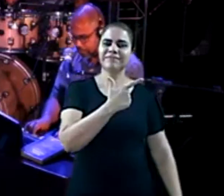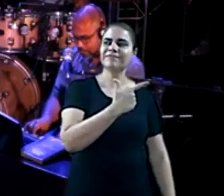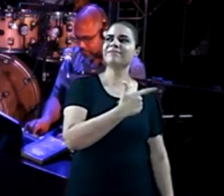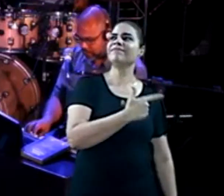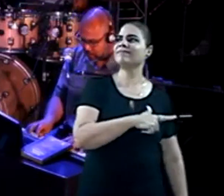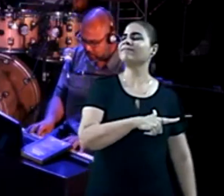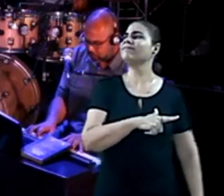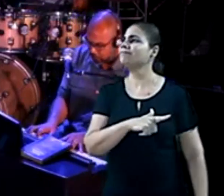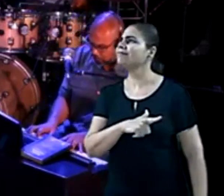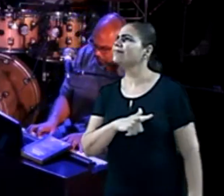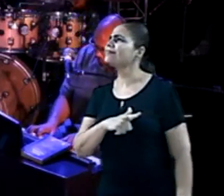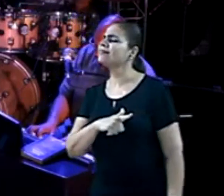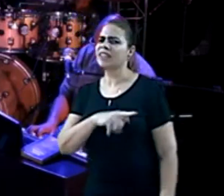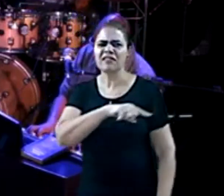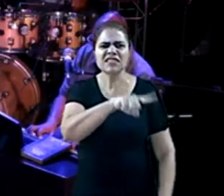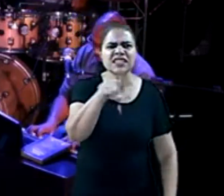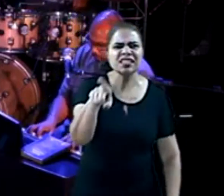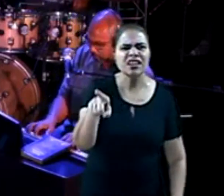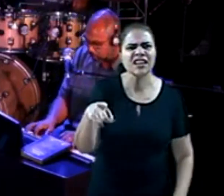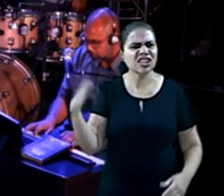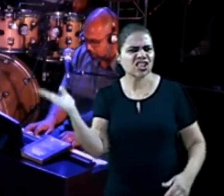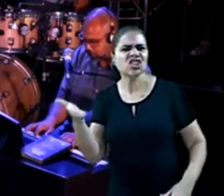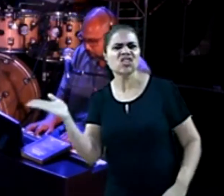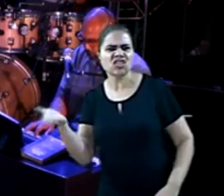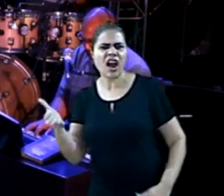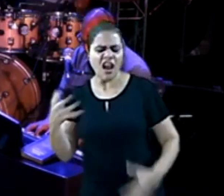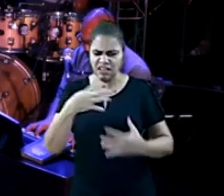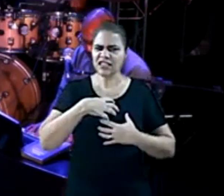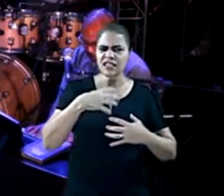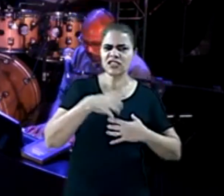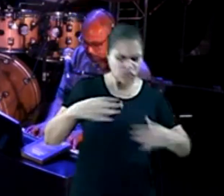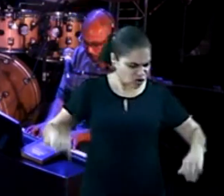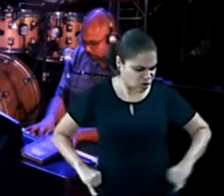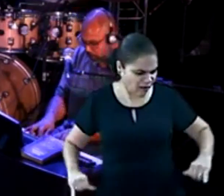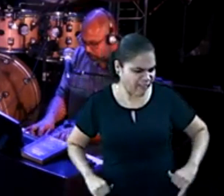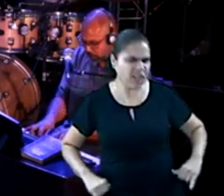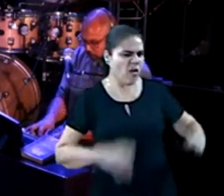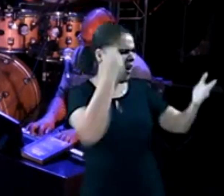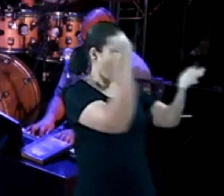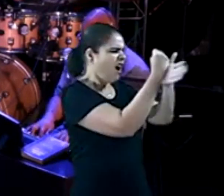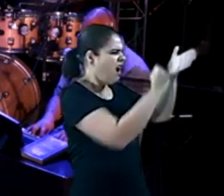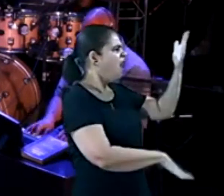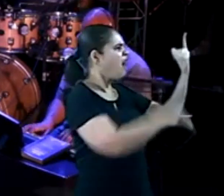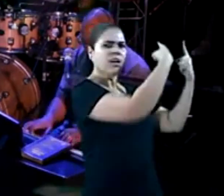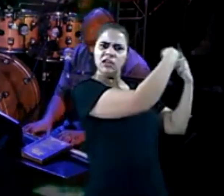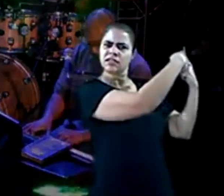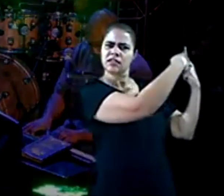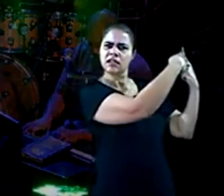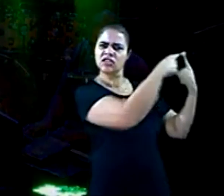Quem já sentiu a dor de ser cravado em uma cruz?